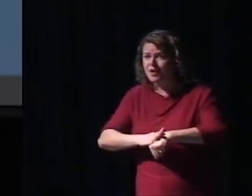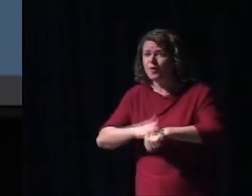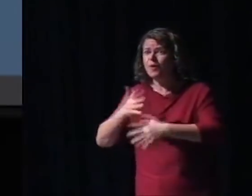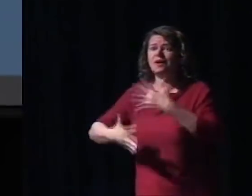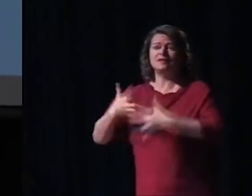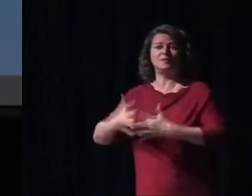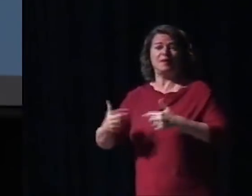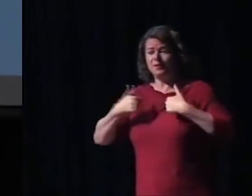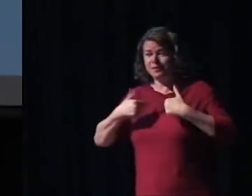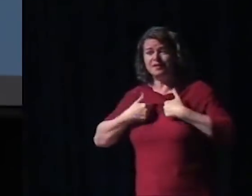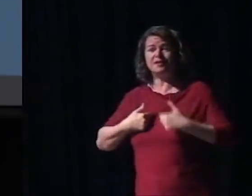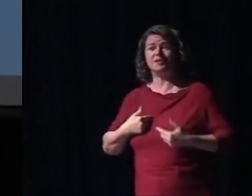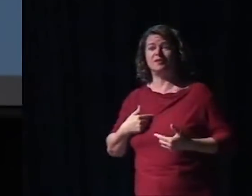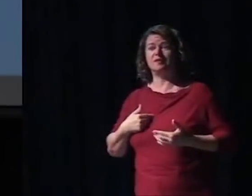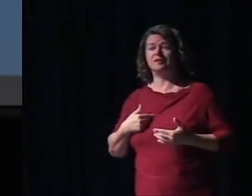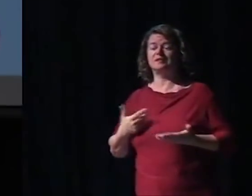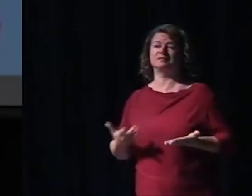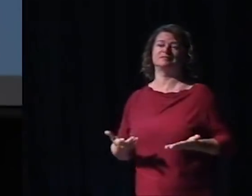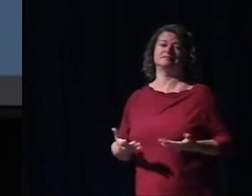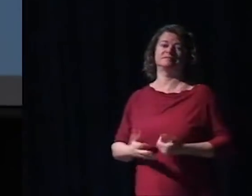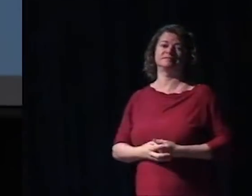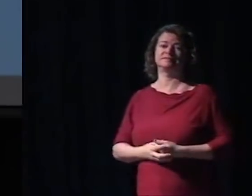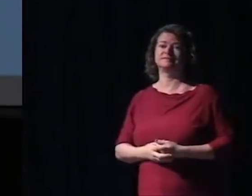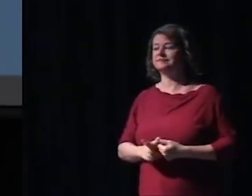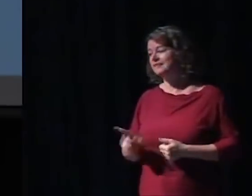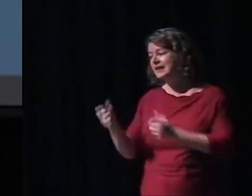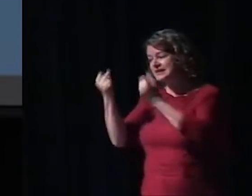e termina aprisionado pelo pecado.